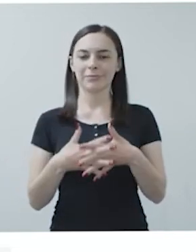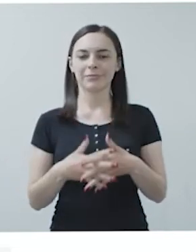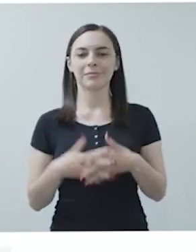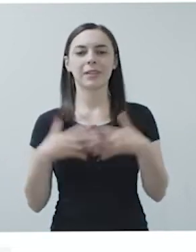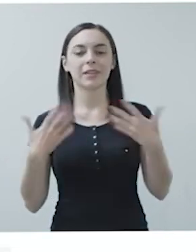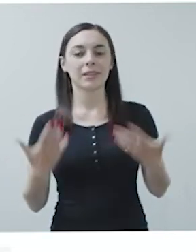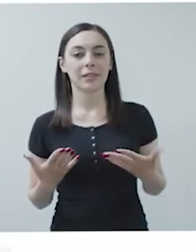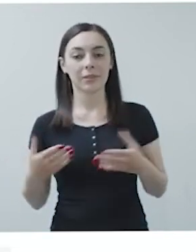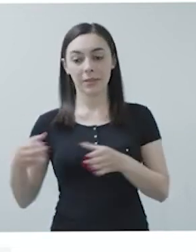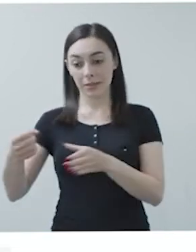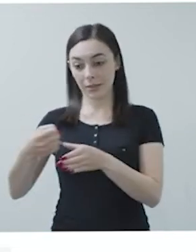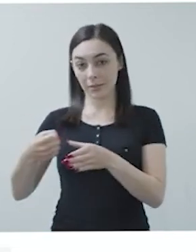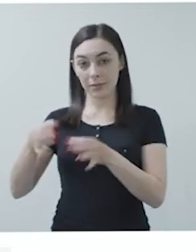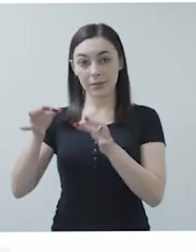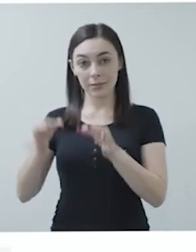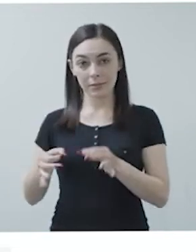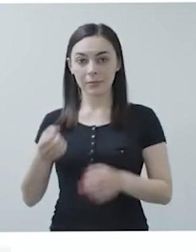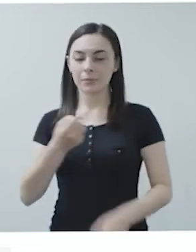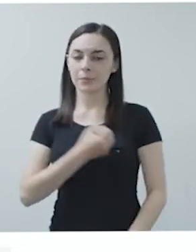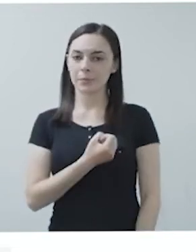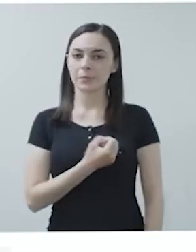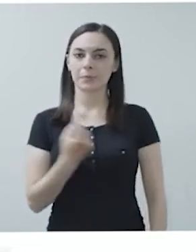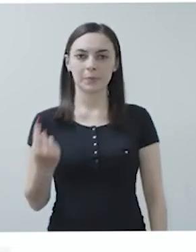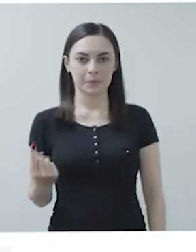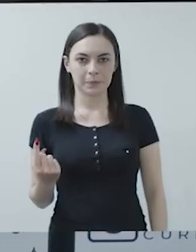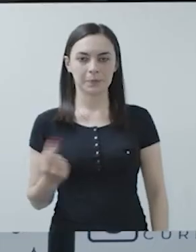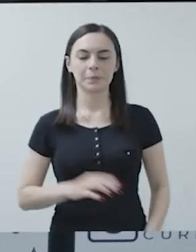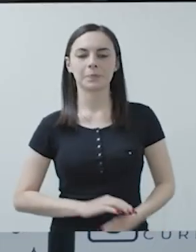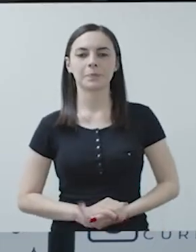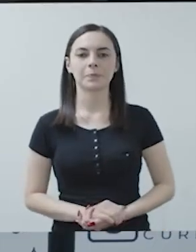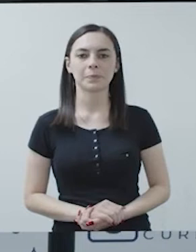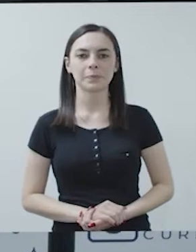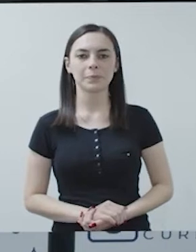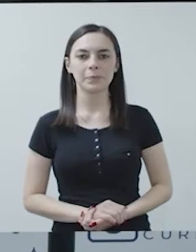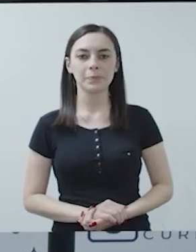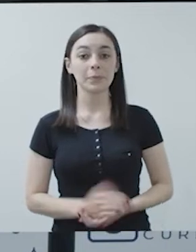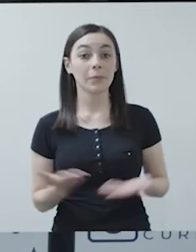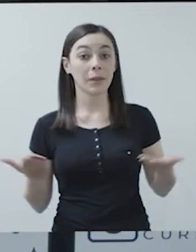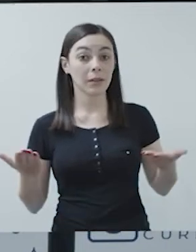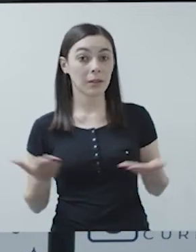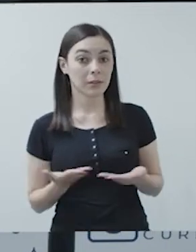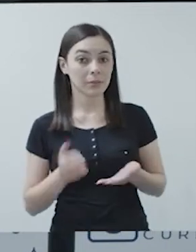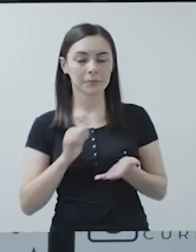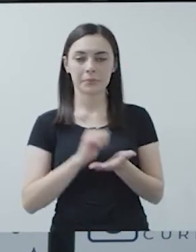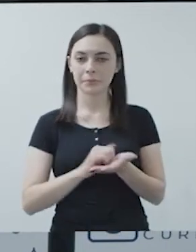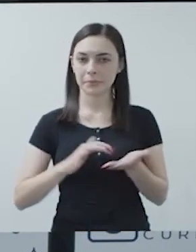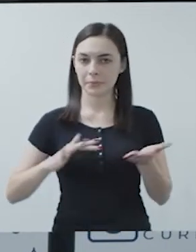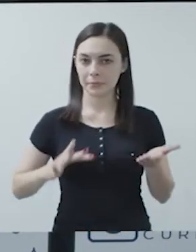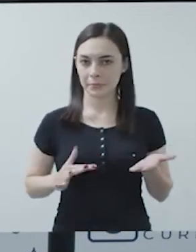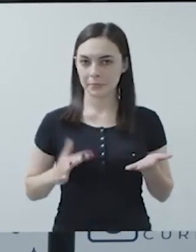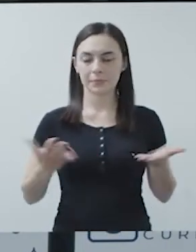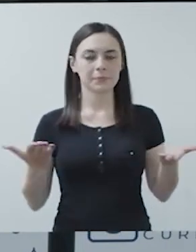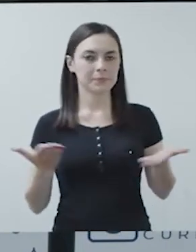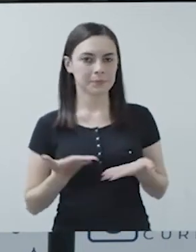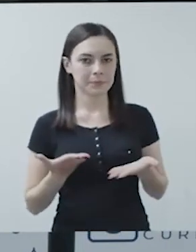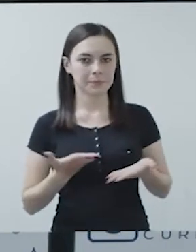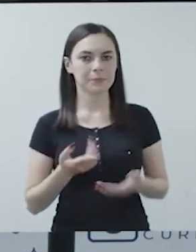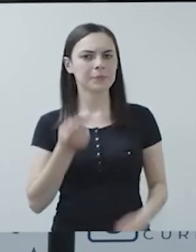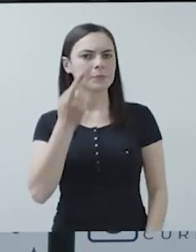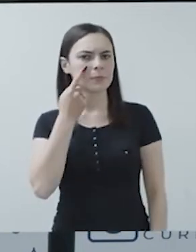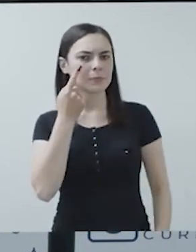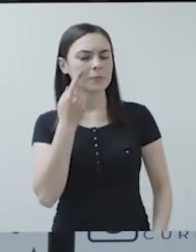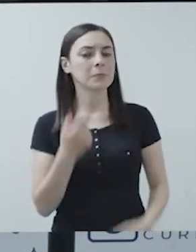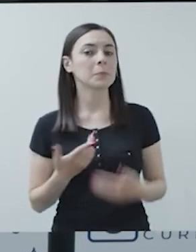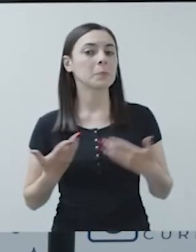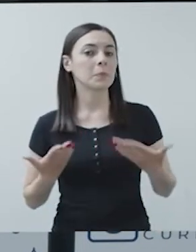Então, a panela correta cabe mais água é a panela número 1. E agora, então, vamos para a nossa atividade de hoje. Vamos ver qual vai